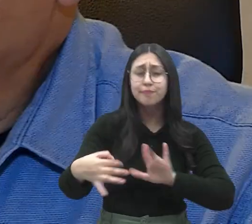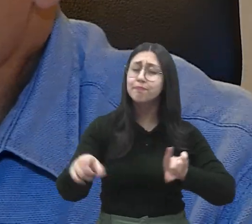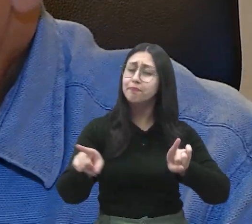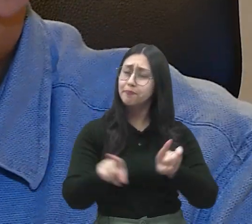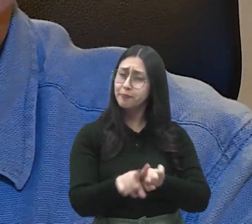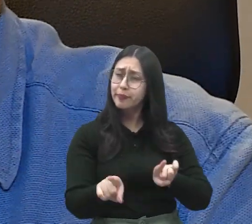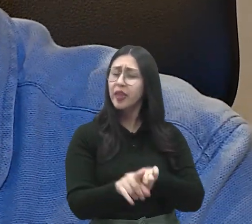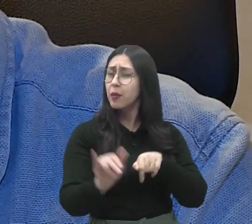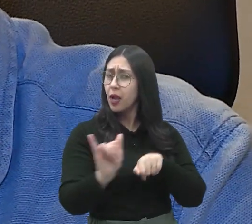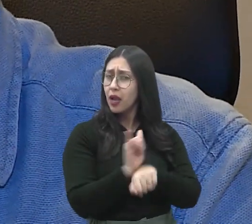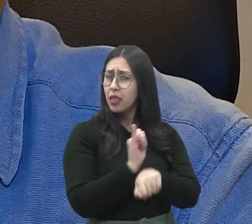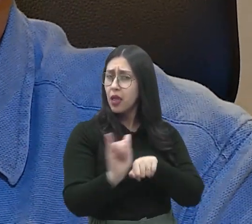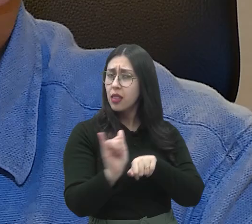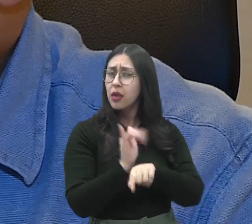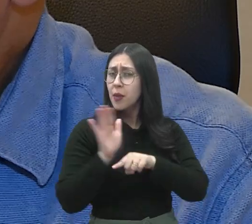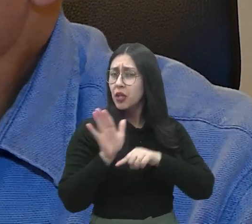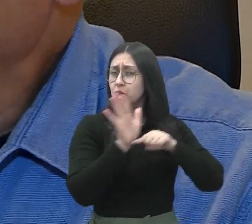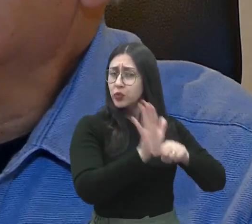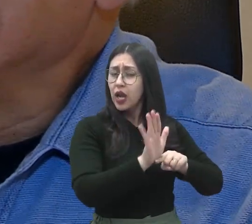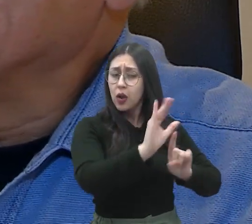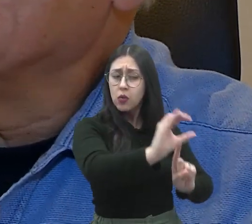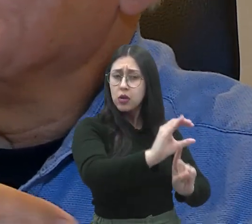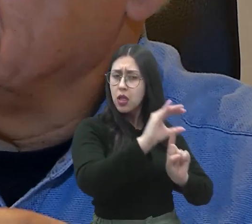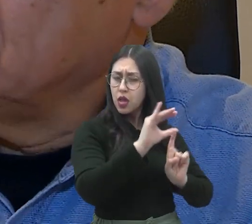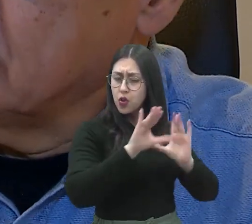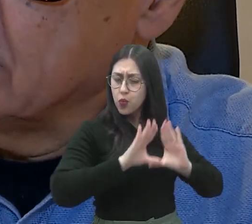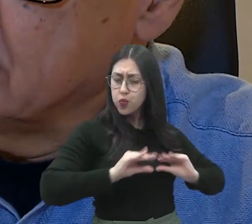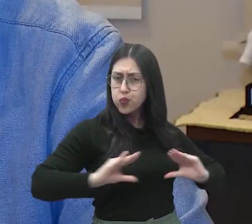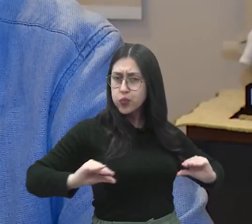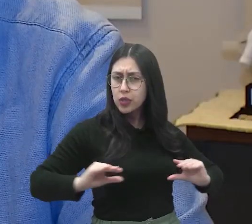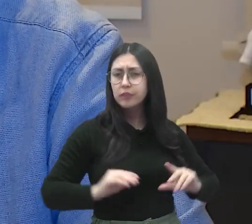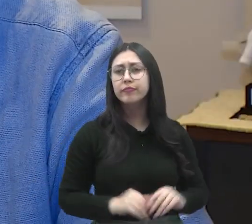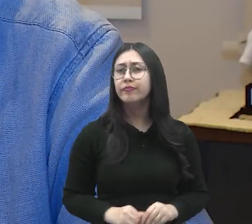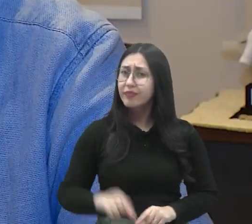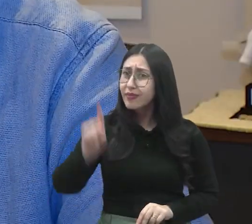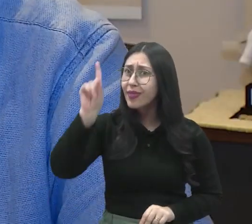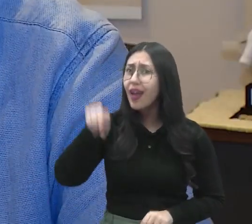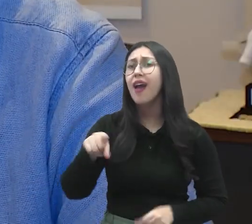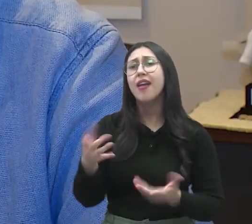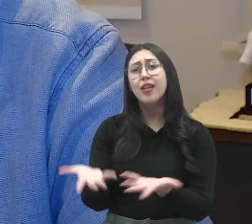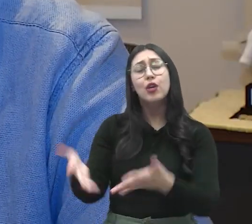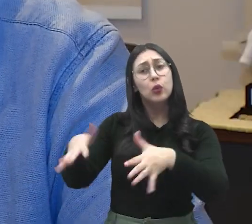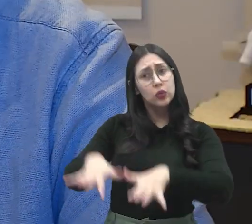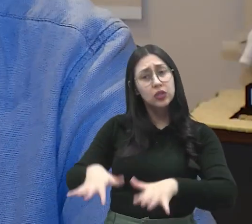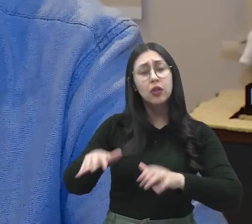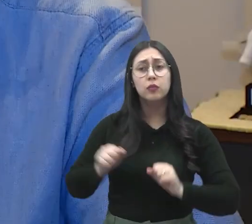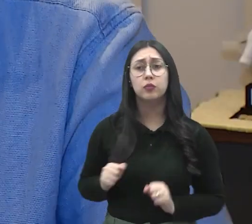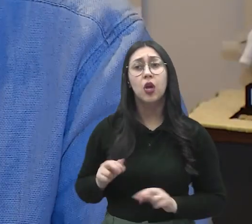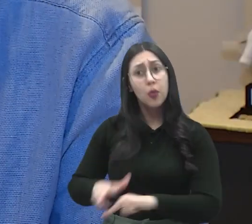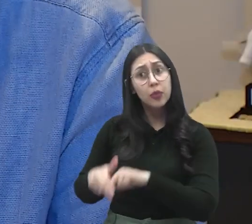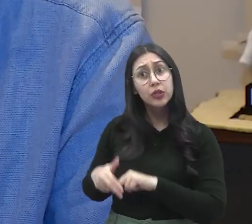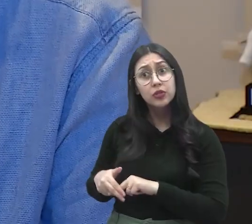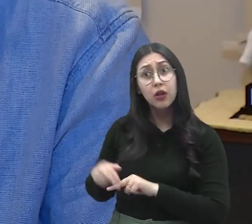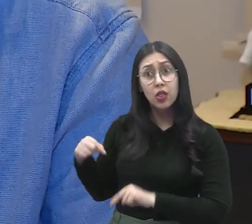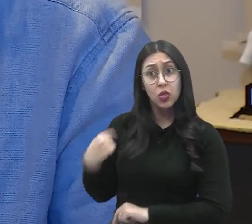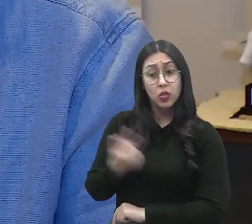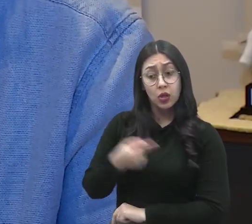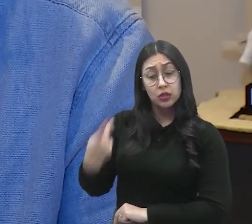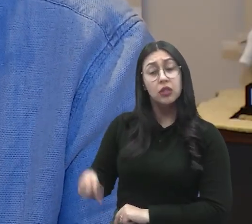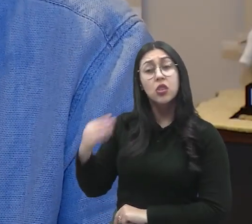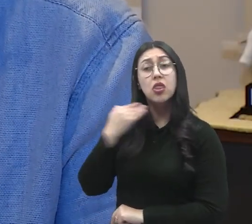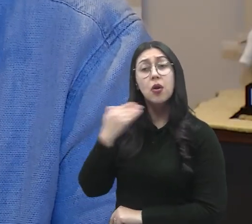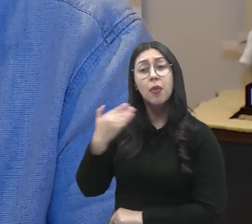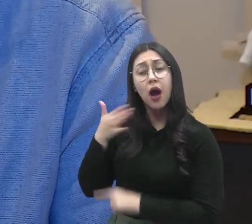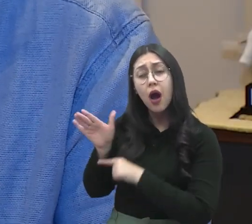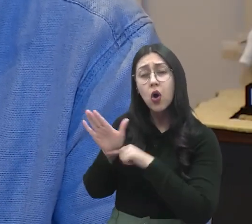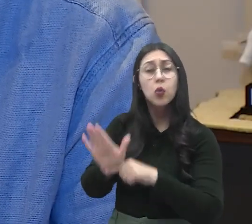corretamente também é uma forma de pensar no bem-estar dos clientes. Isso é uma inclusão. A cooperativa é